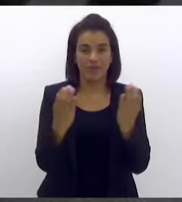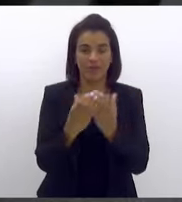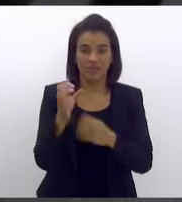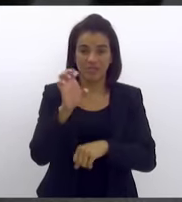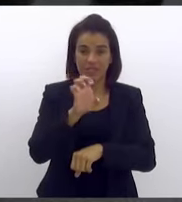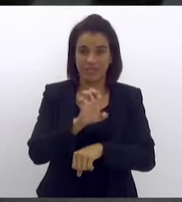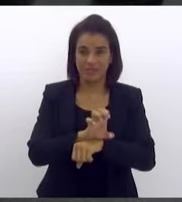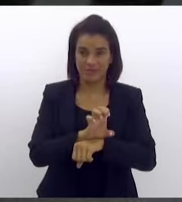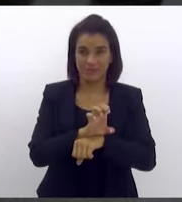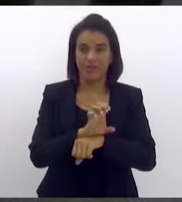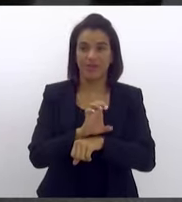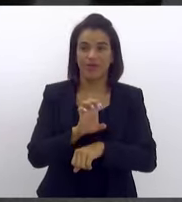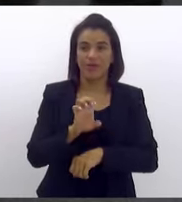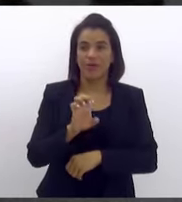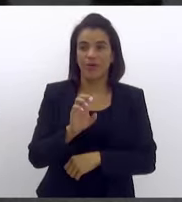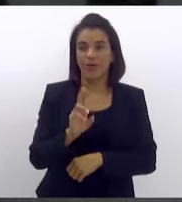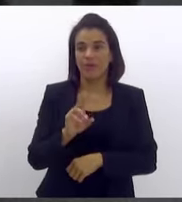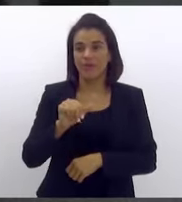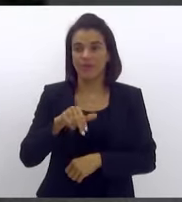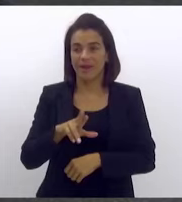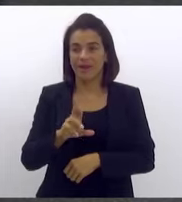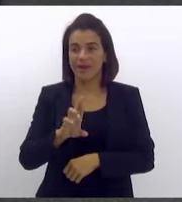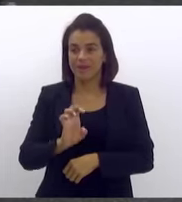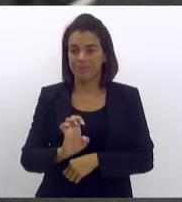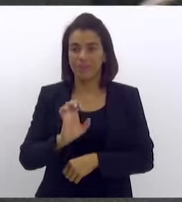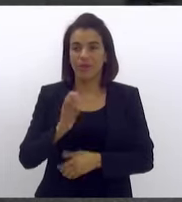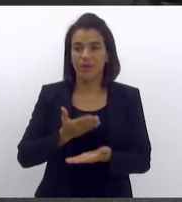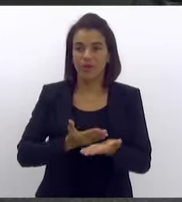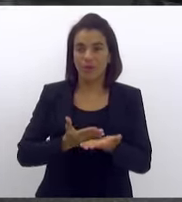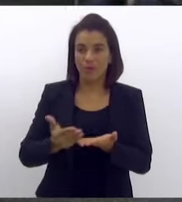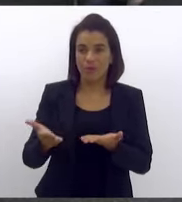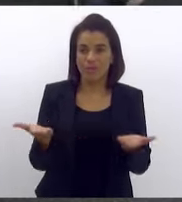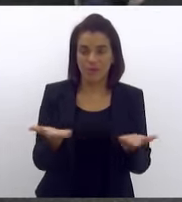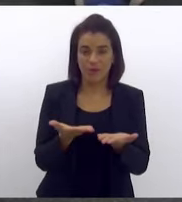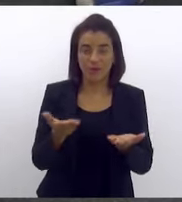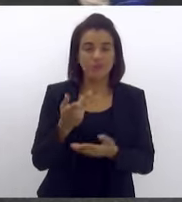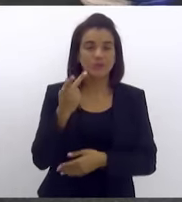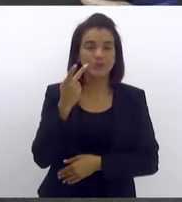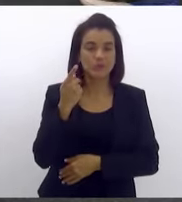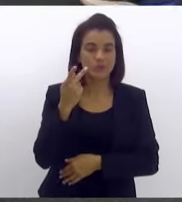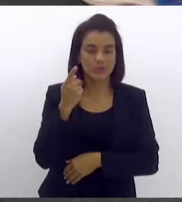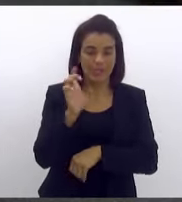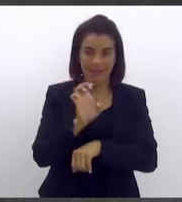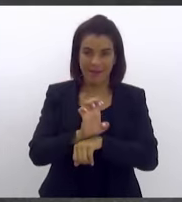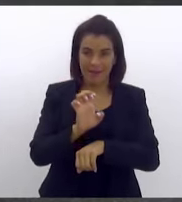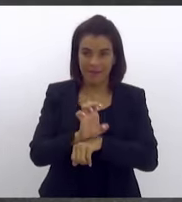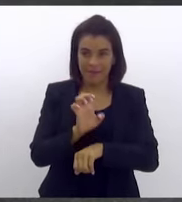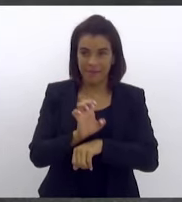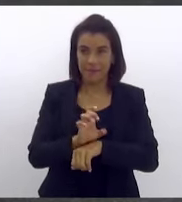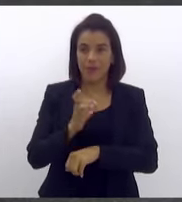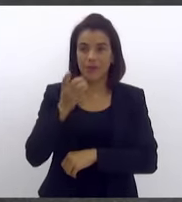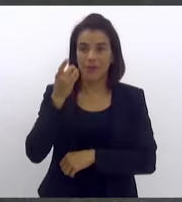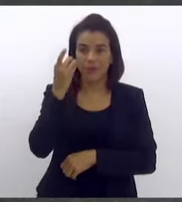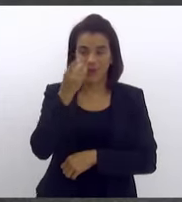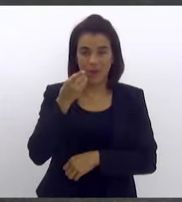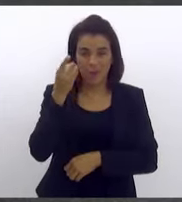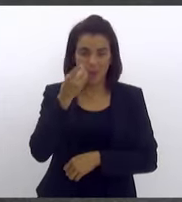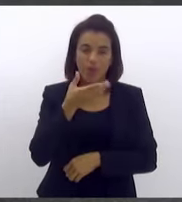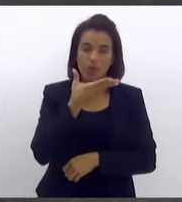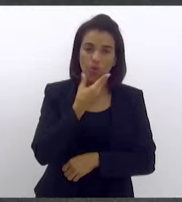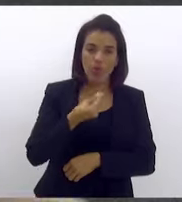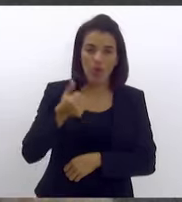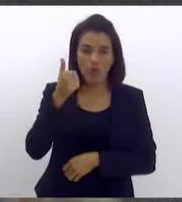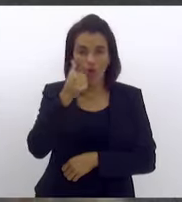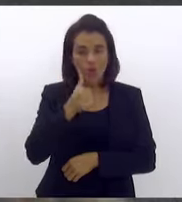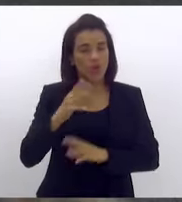da UNALI começa hoje, já está começando no Ceará, os deputados e deputadas dessa casa